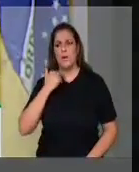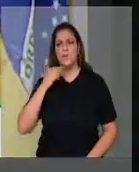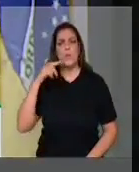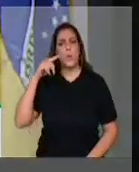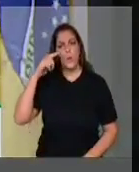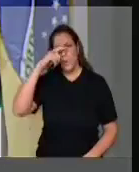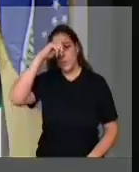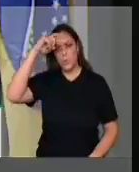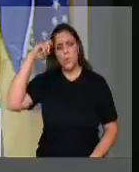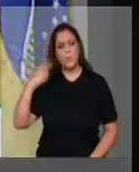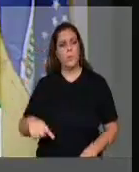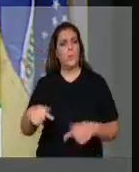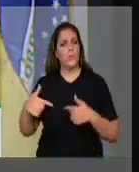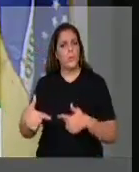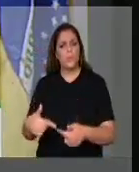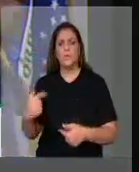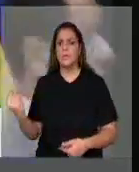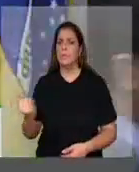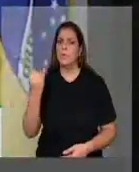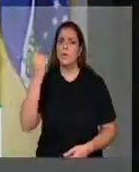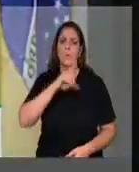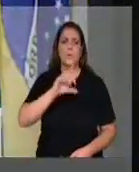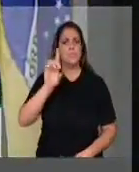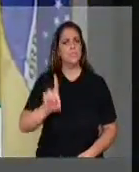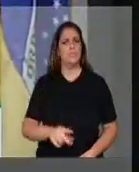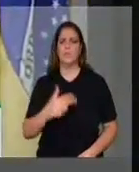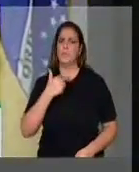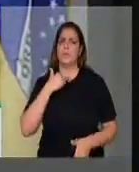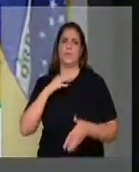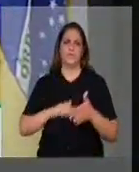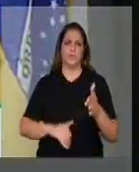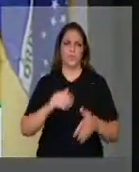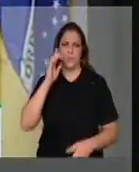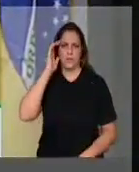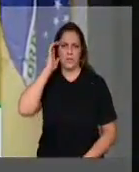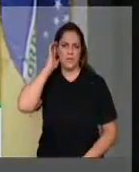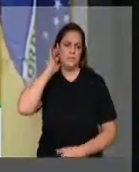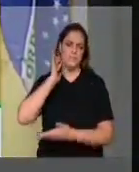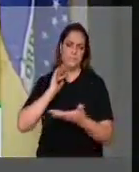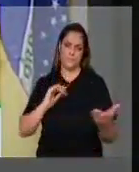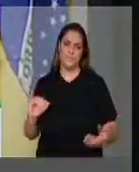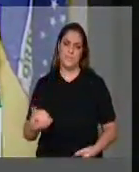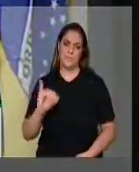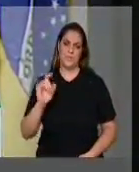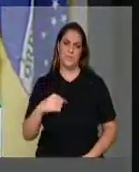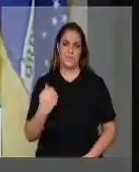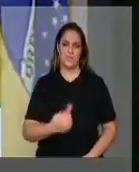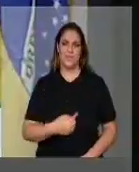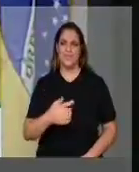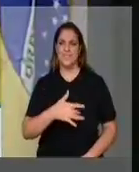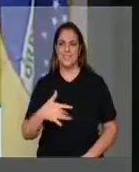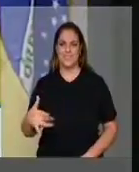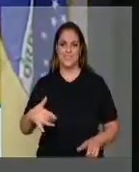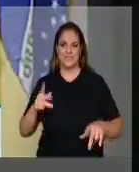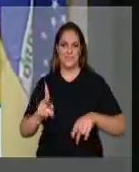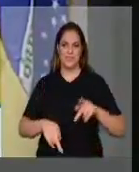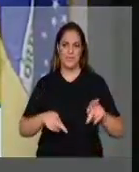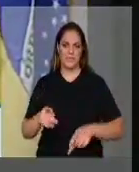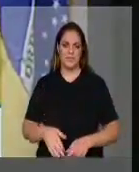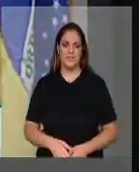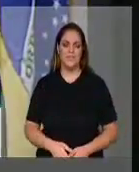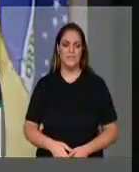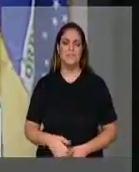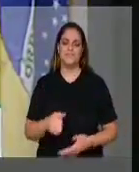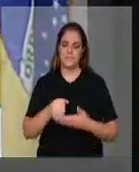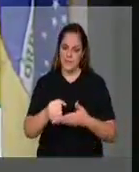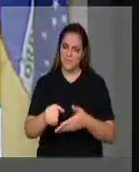muito suor, de uma categoria tão importante para a saúde pública de todos nós brasileiros. Conte com nosso apoio, com a nossa luta,